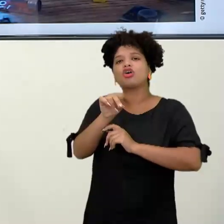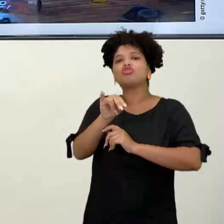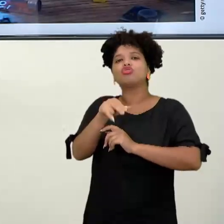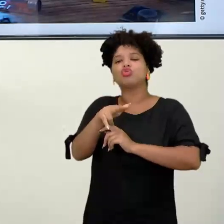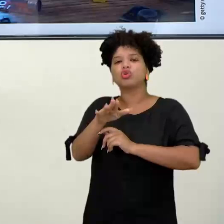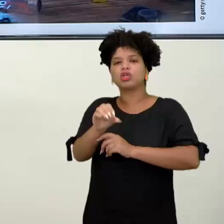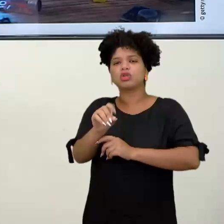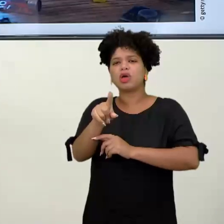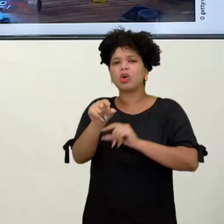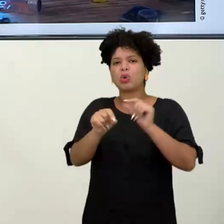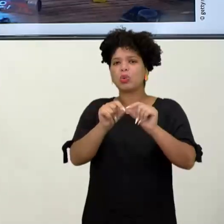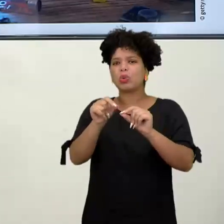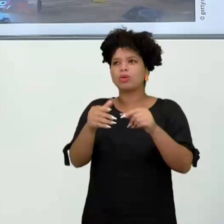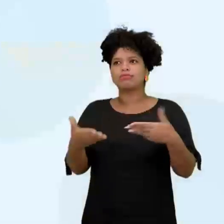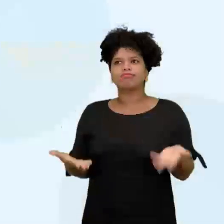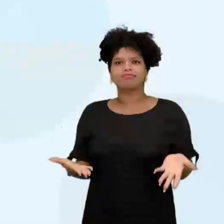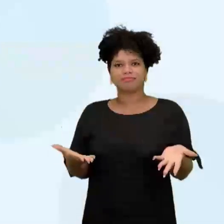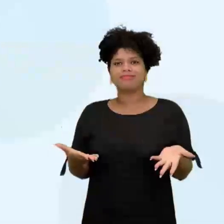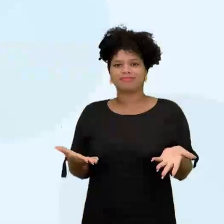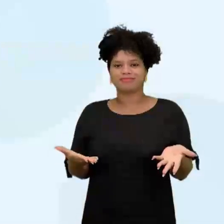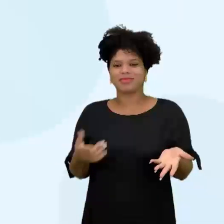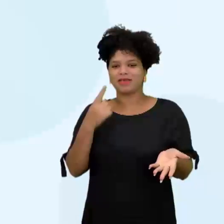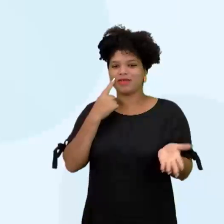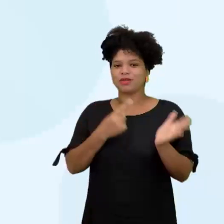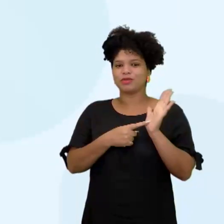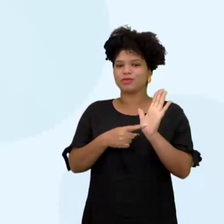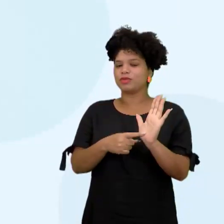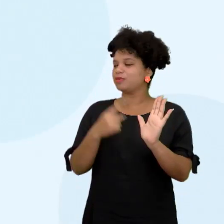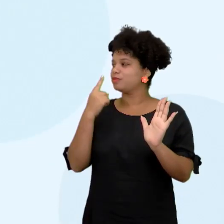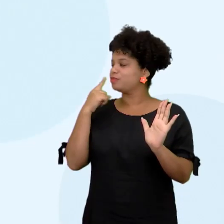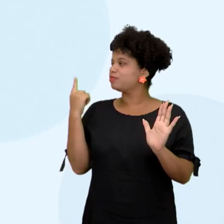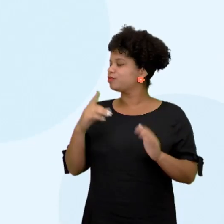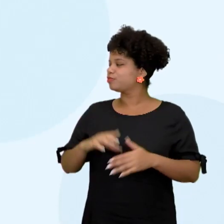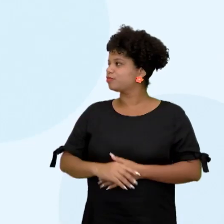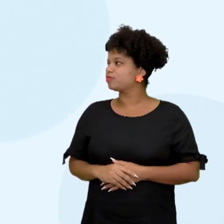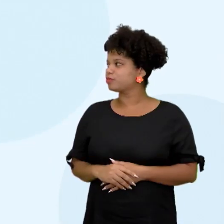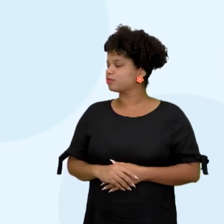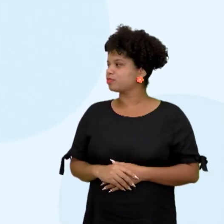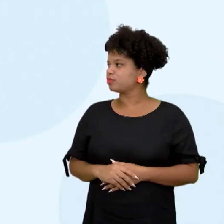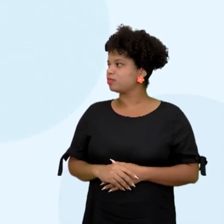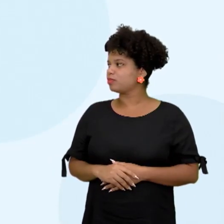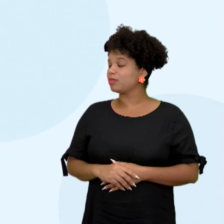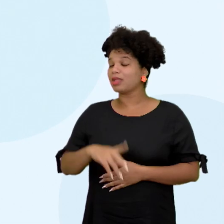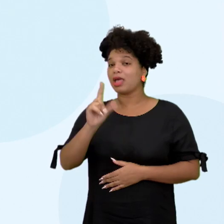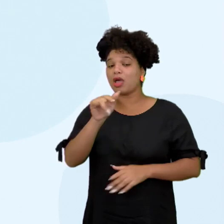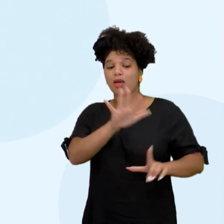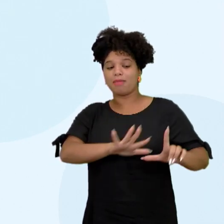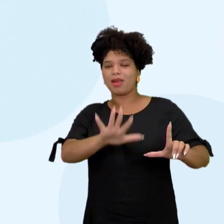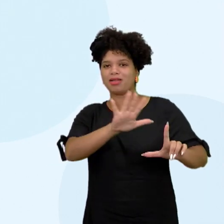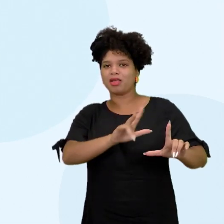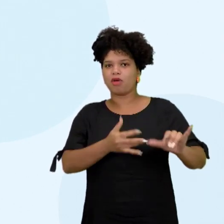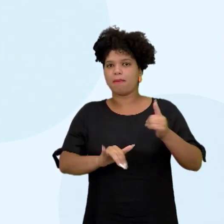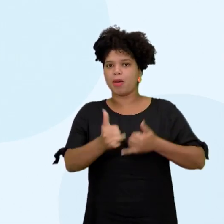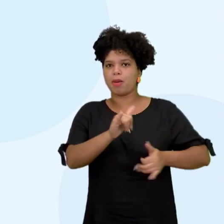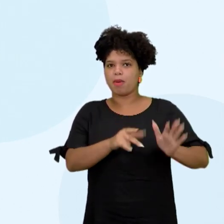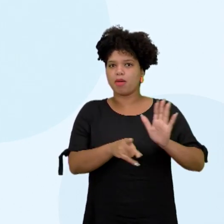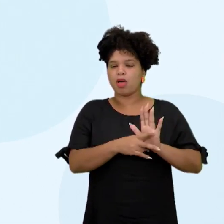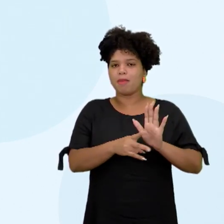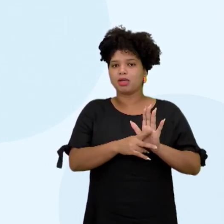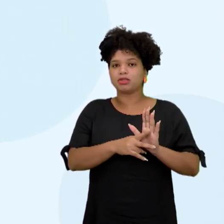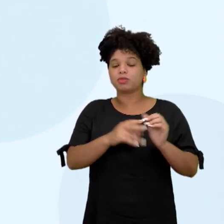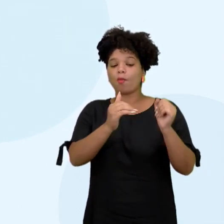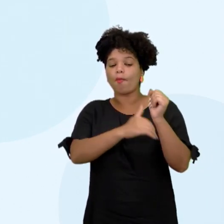plano. Como a gente começa? O que é o Arduino? Vai aparecer aí na tela para vocês. Que o Arduino ele é uma plataforma eletrônica de código aberto. O